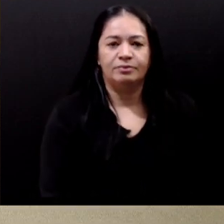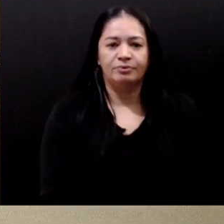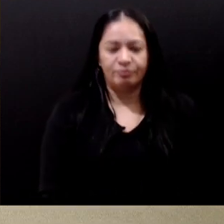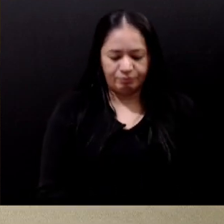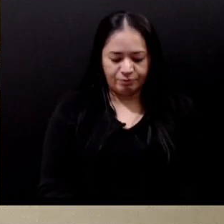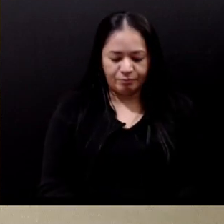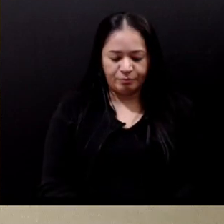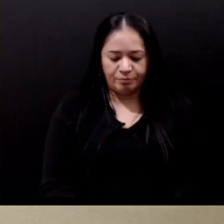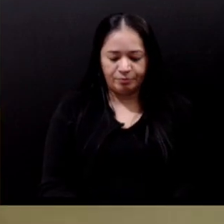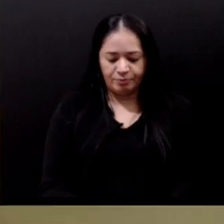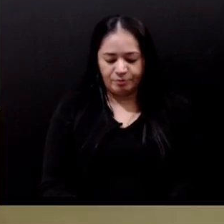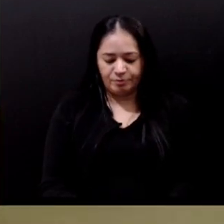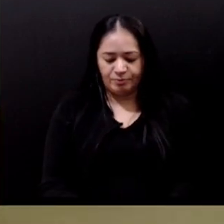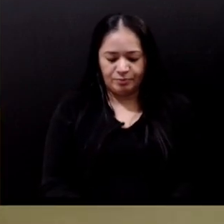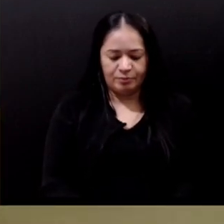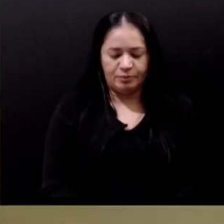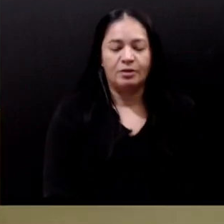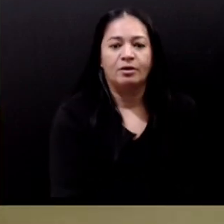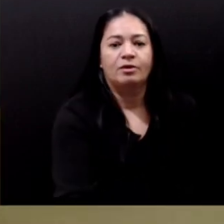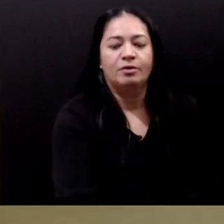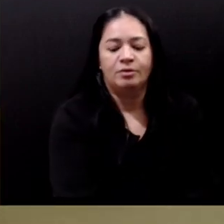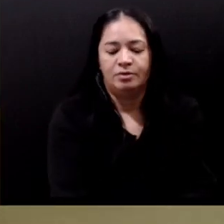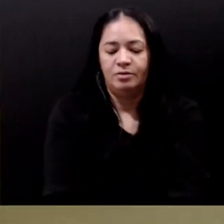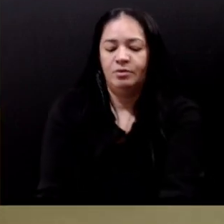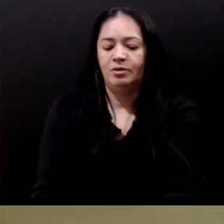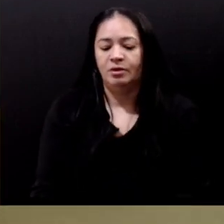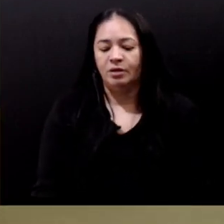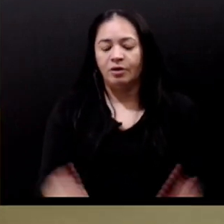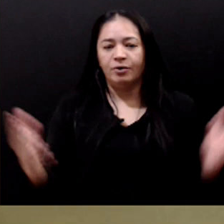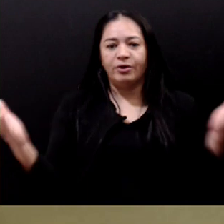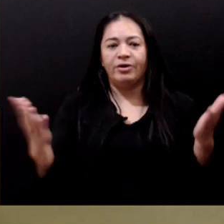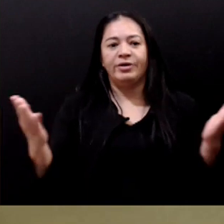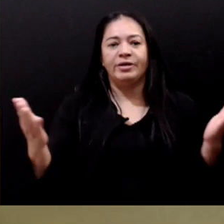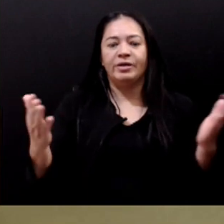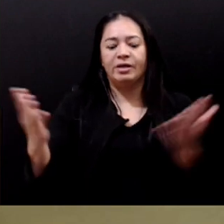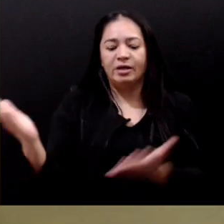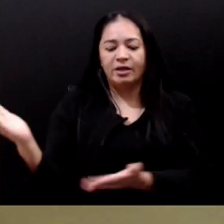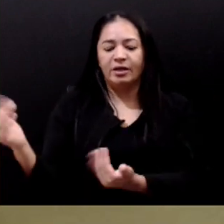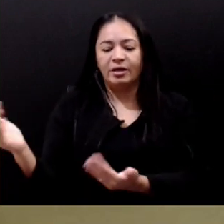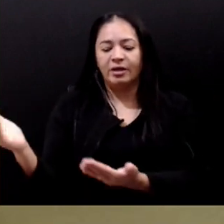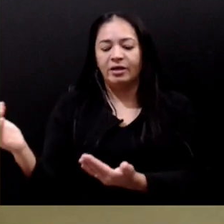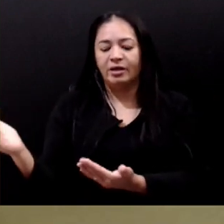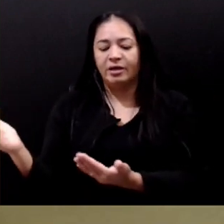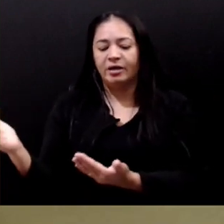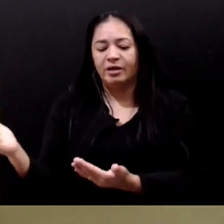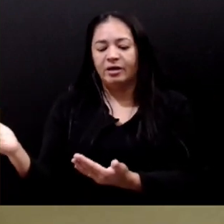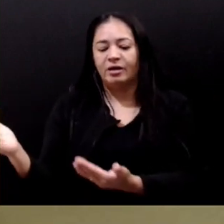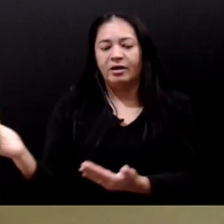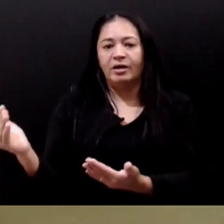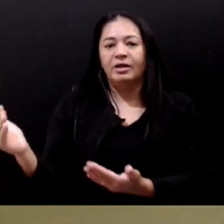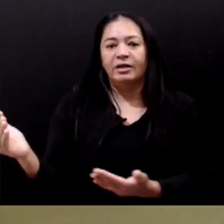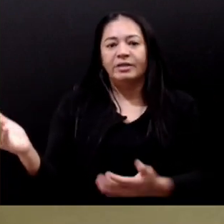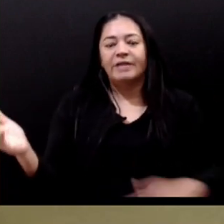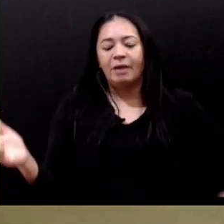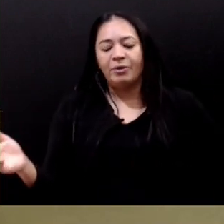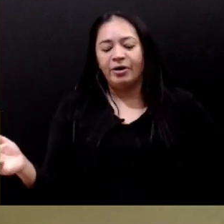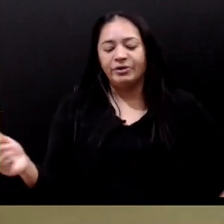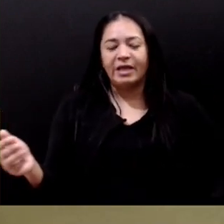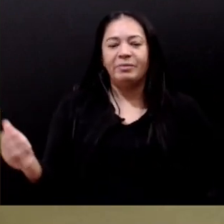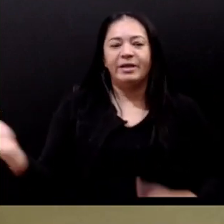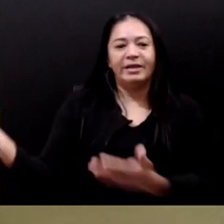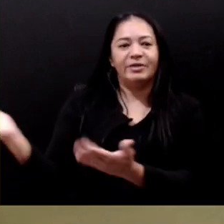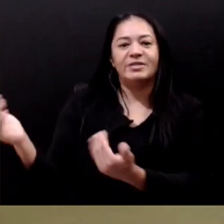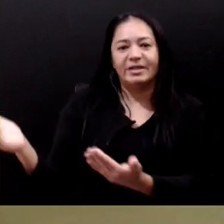delicado, até porque a criança e o adolescente já não come bem, eles não, né, não gostam de certos Uhum. tipos de alimento, então já tem